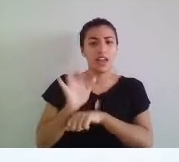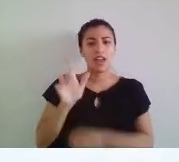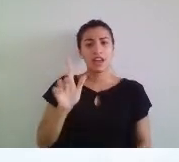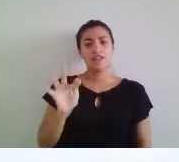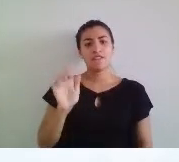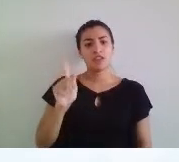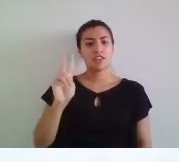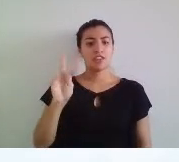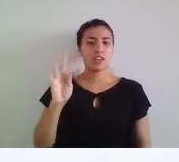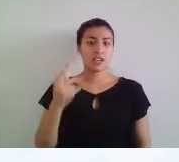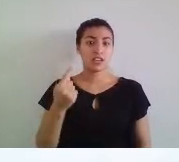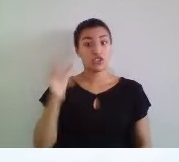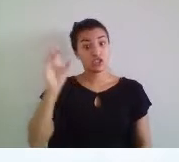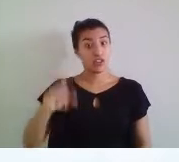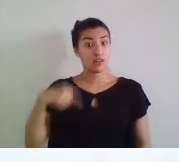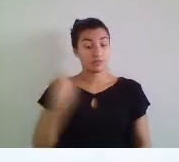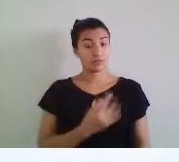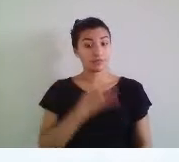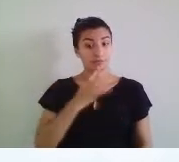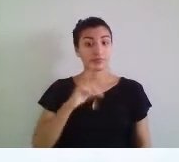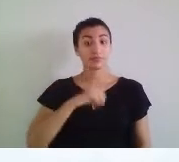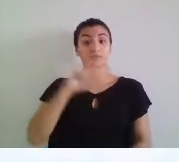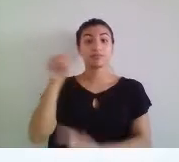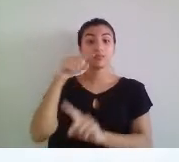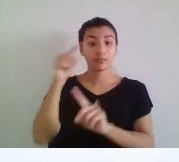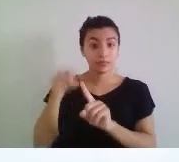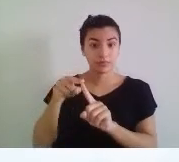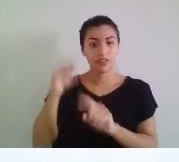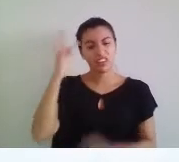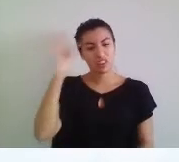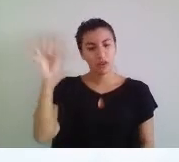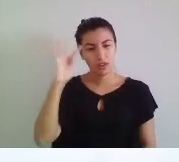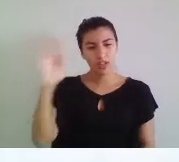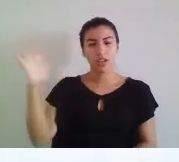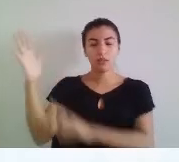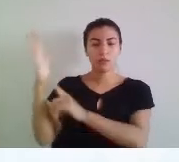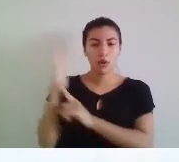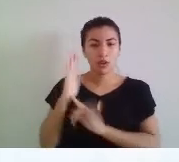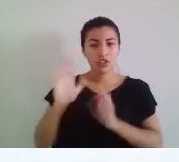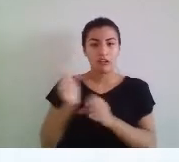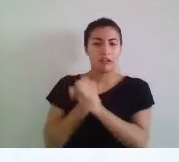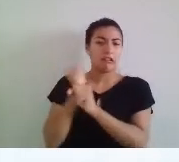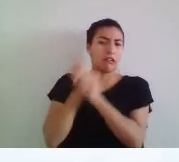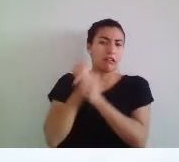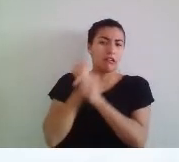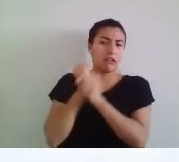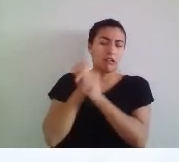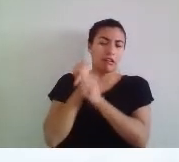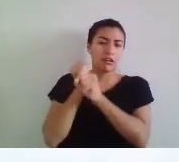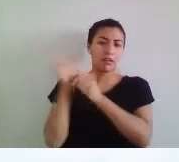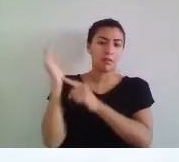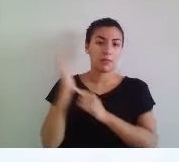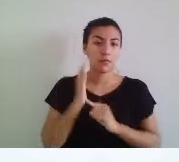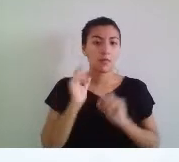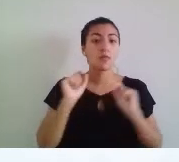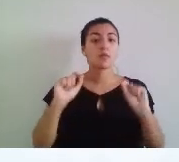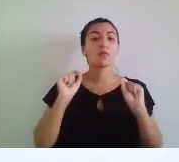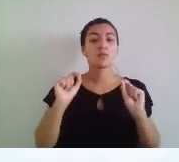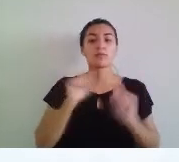ele também cumpre uma função que a teoria, já as obras de direito do trabalho há muitos anos apontam, que é uma função